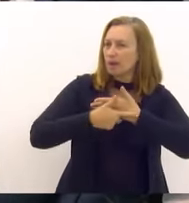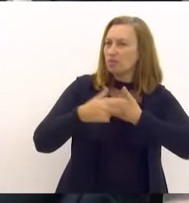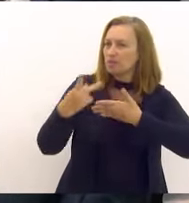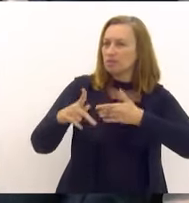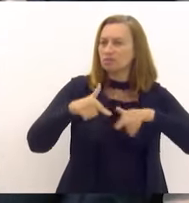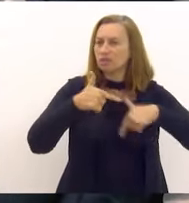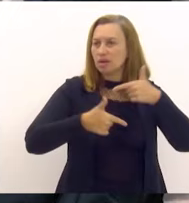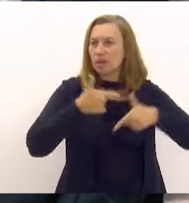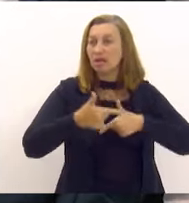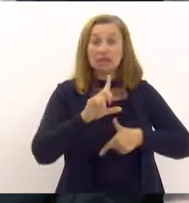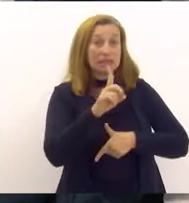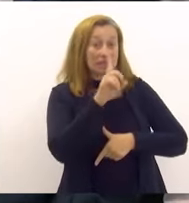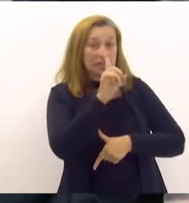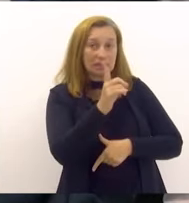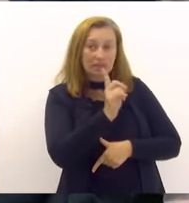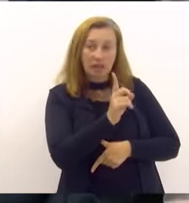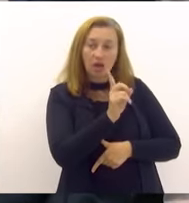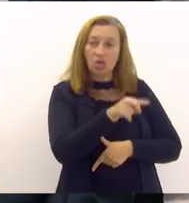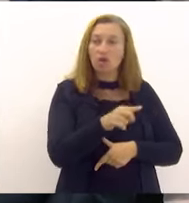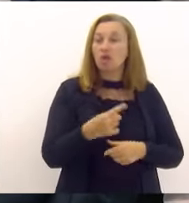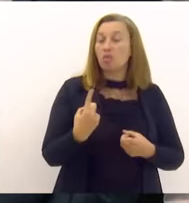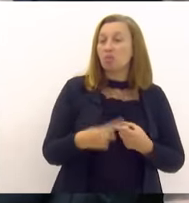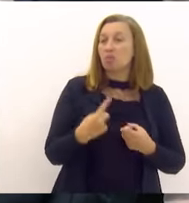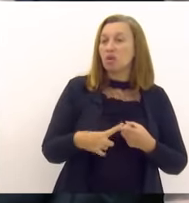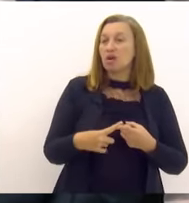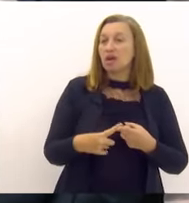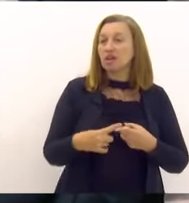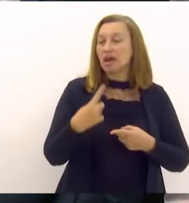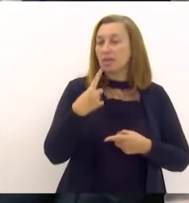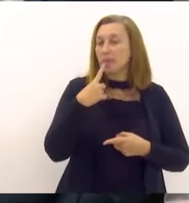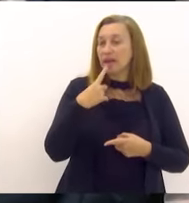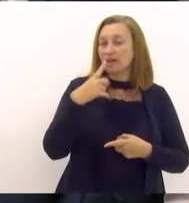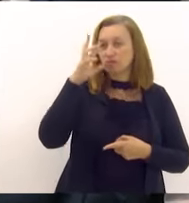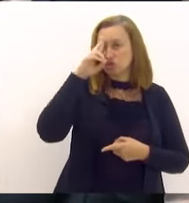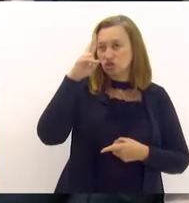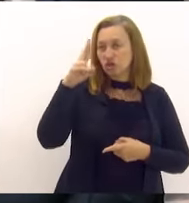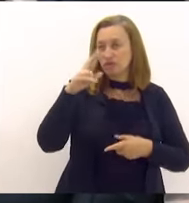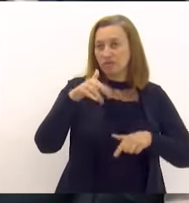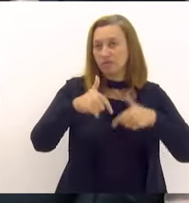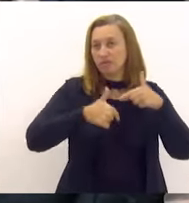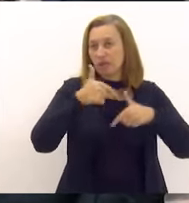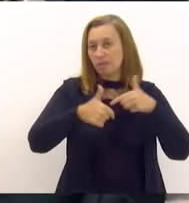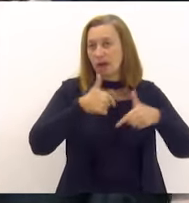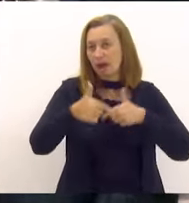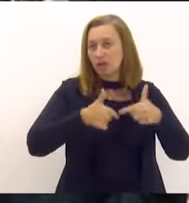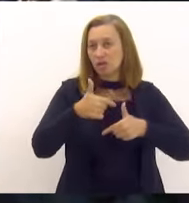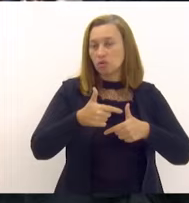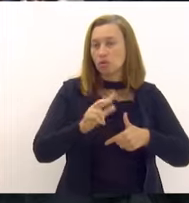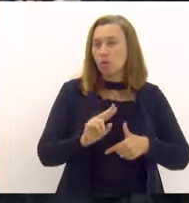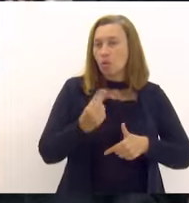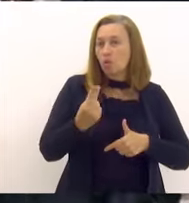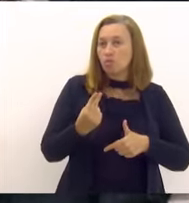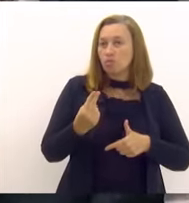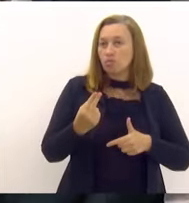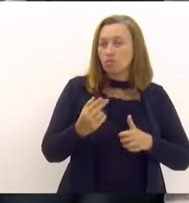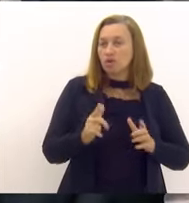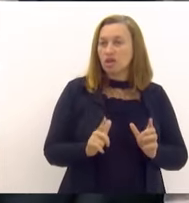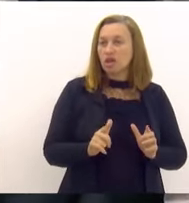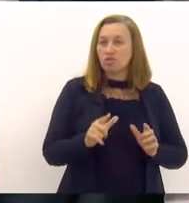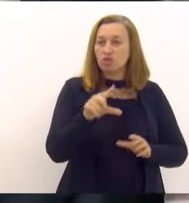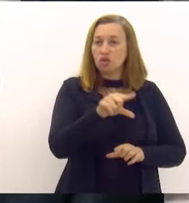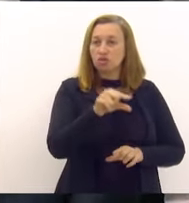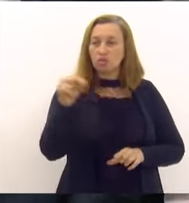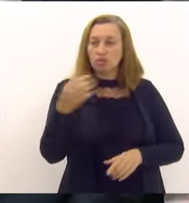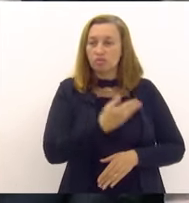desempenham, e não porque se aproximam de um cargo de chefia ou porque, em um determinado momento, ocupam um cargo que foi escolhido